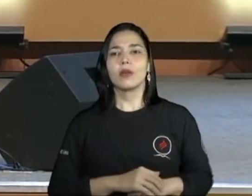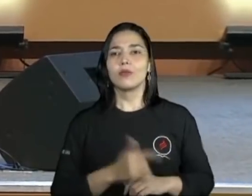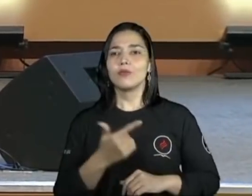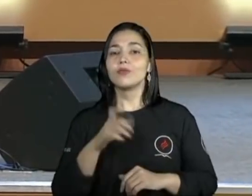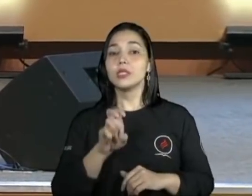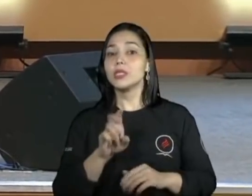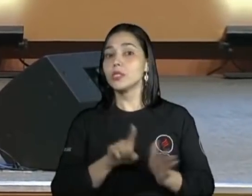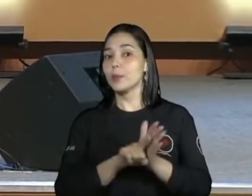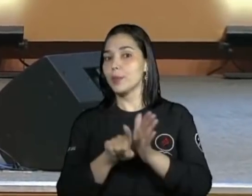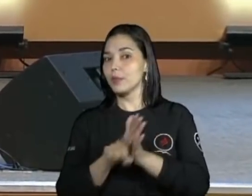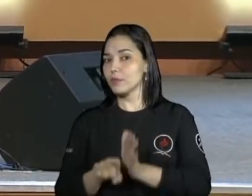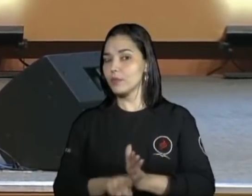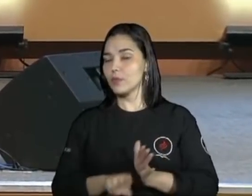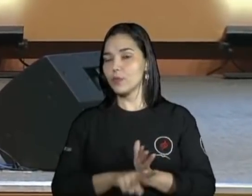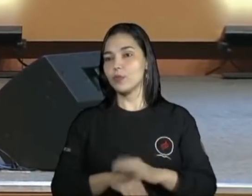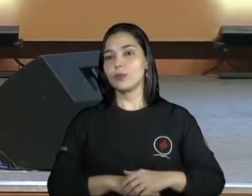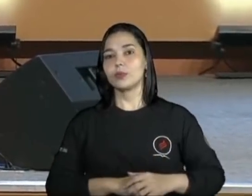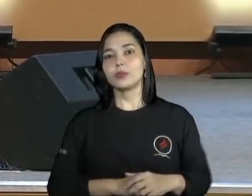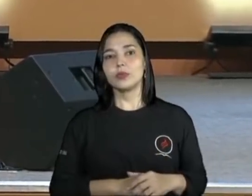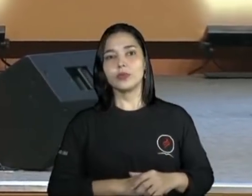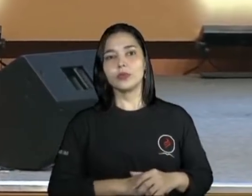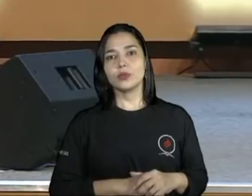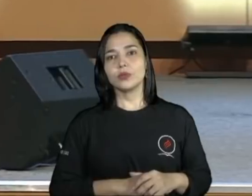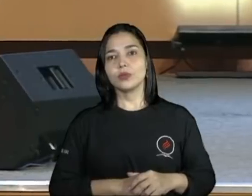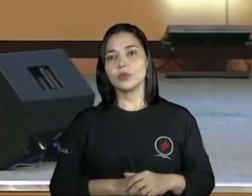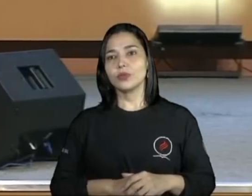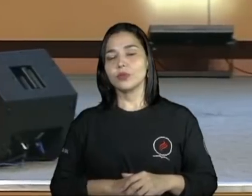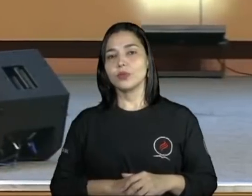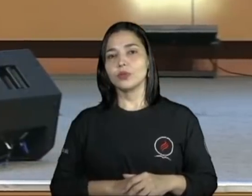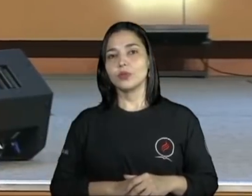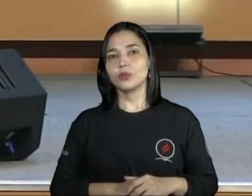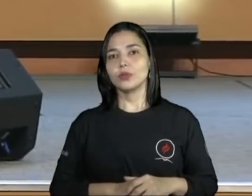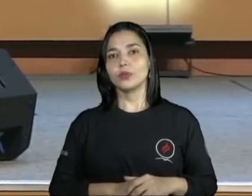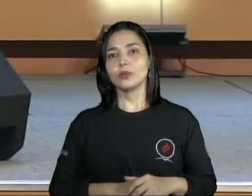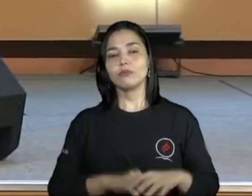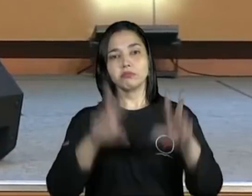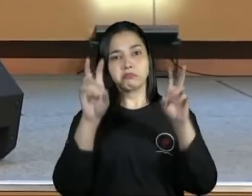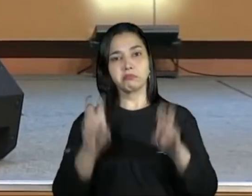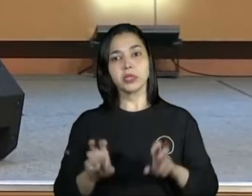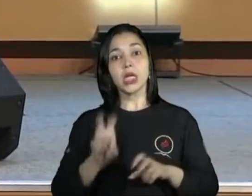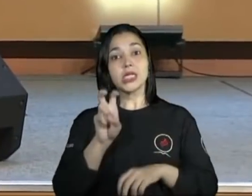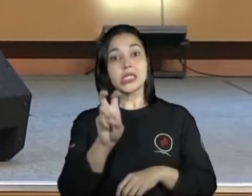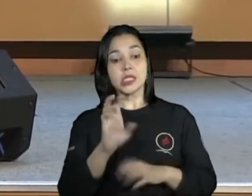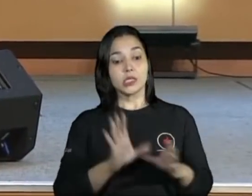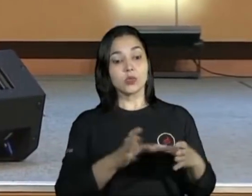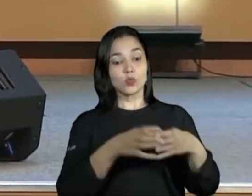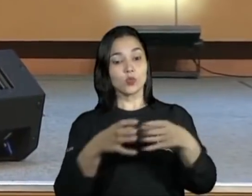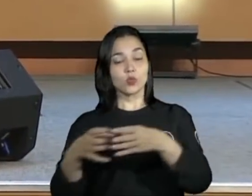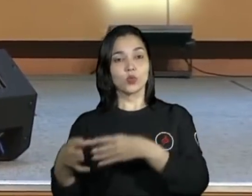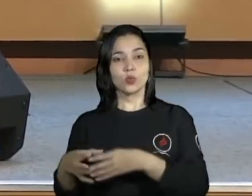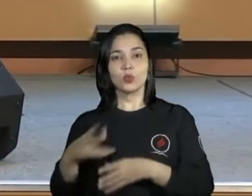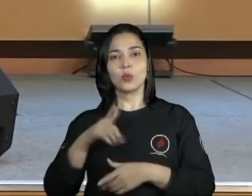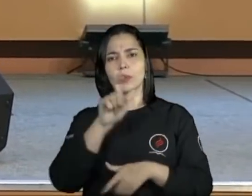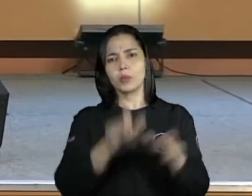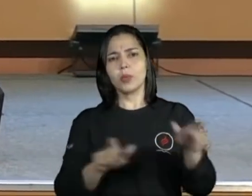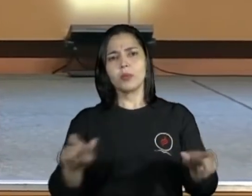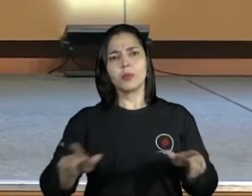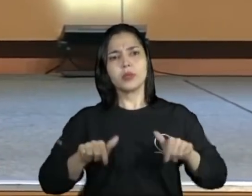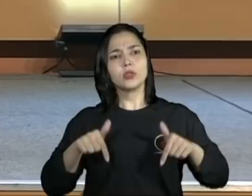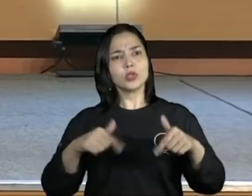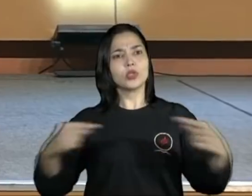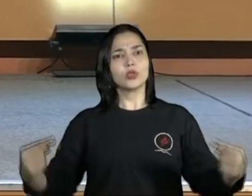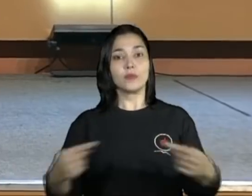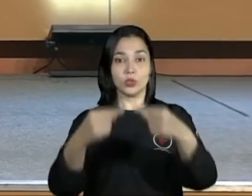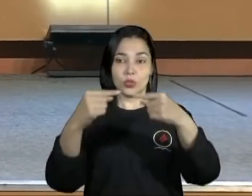25 perguntas e dizendo sobre cinco grupos de pessoas que reagem